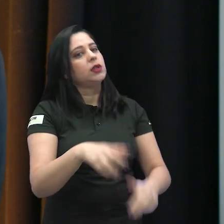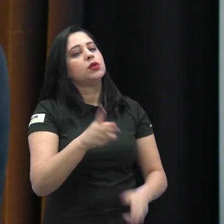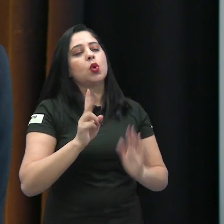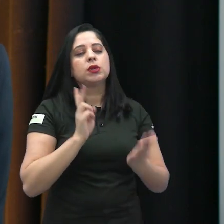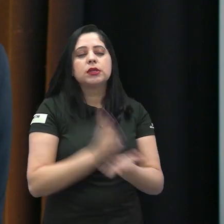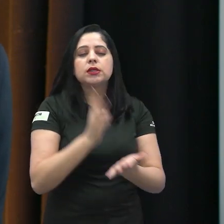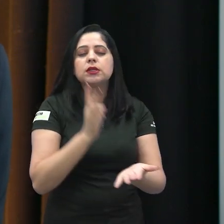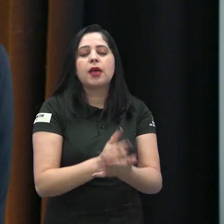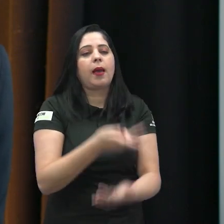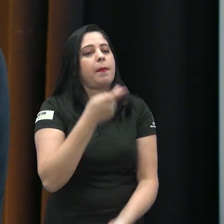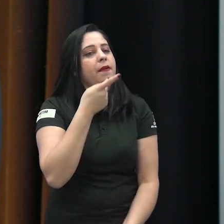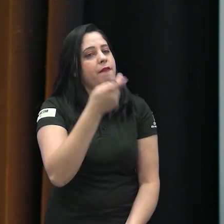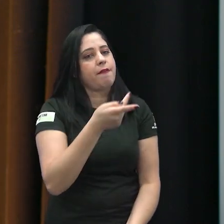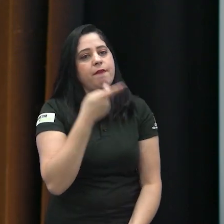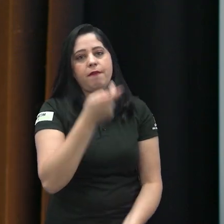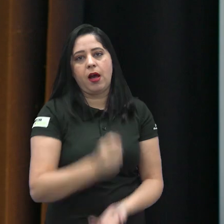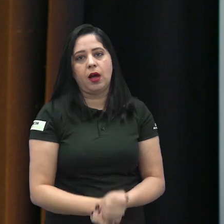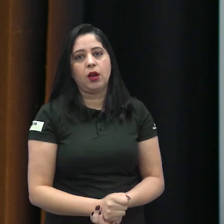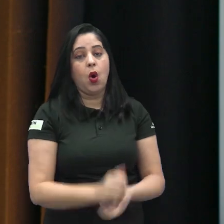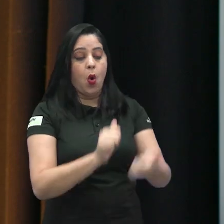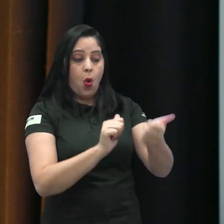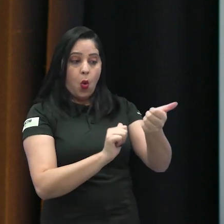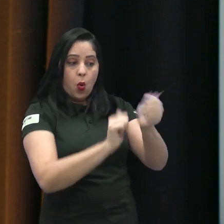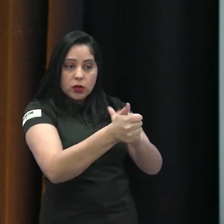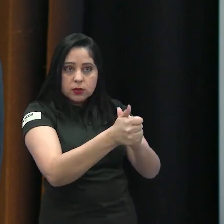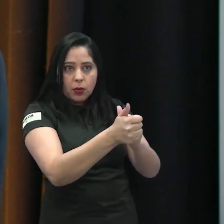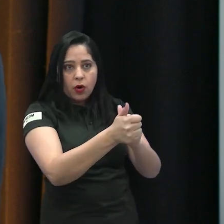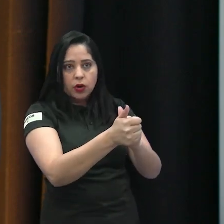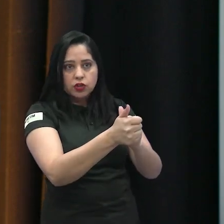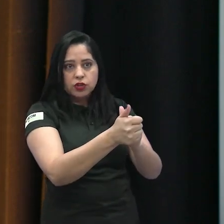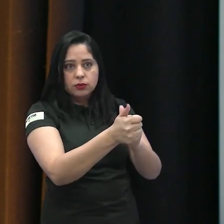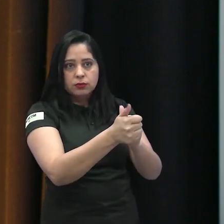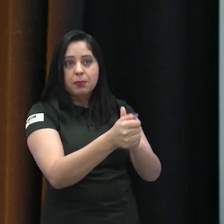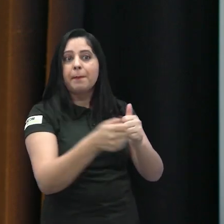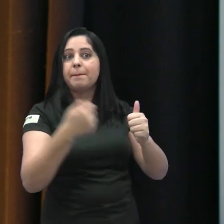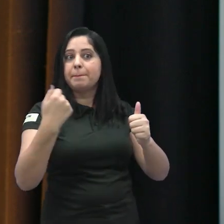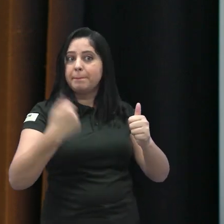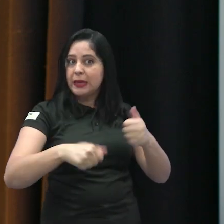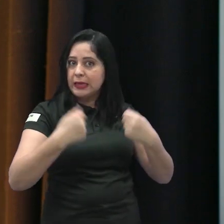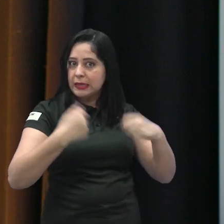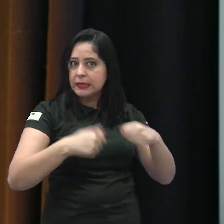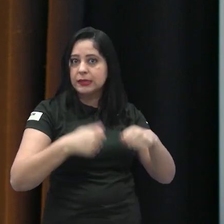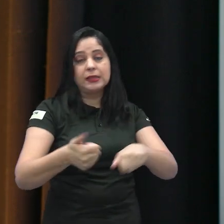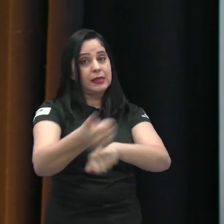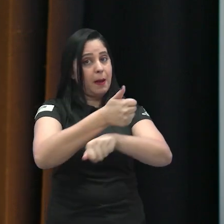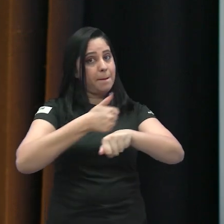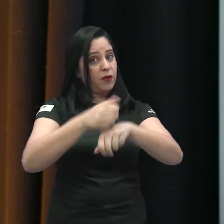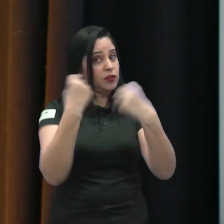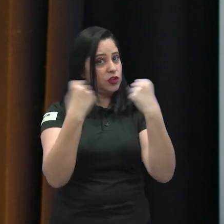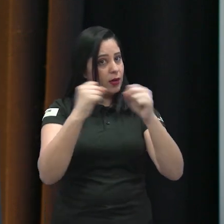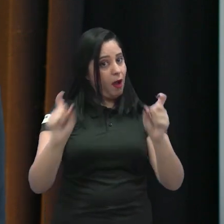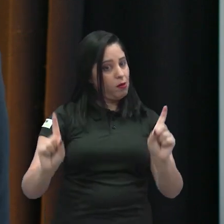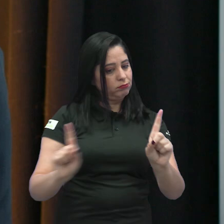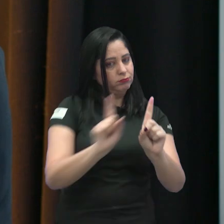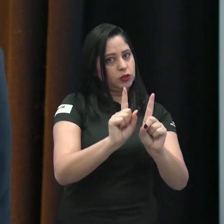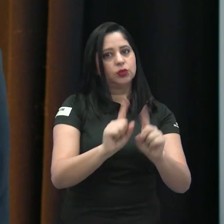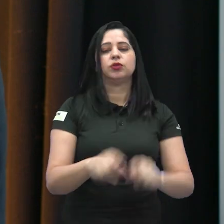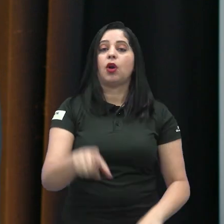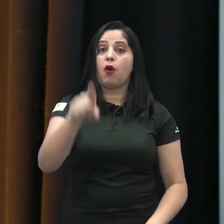questão que eu sempre brigo. O esporte, ele tem que ser levado por um profissional de educação física. Então, as pessoas que estão